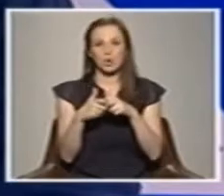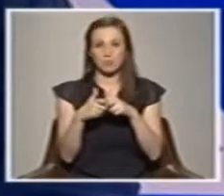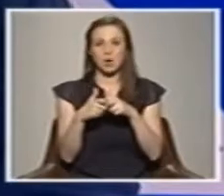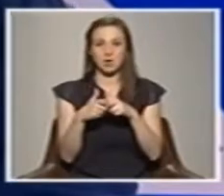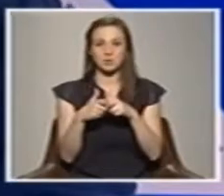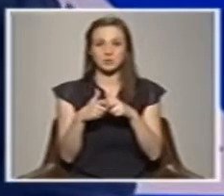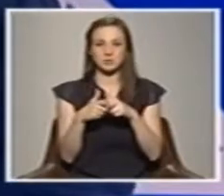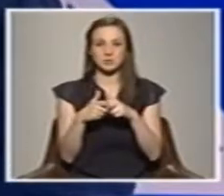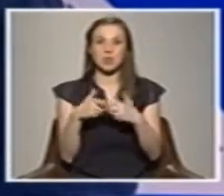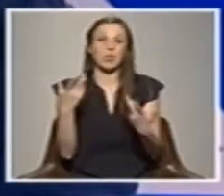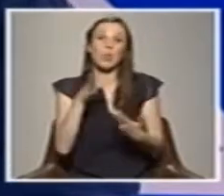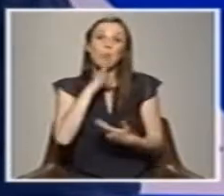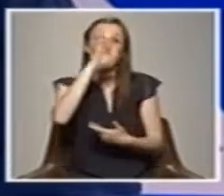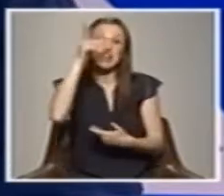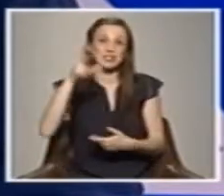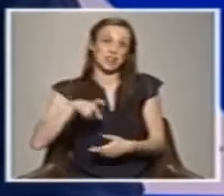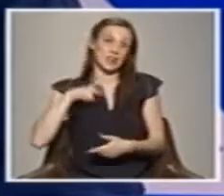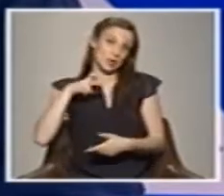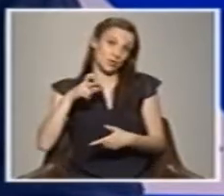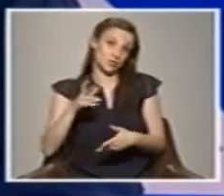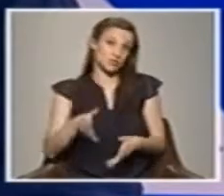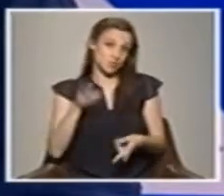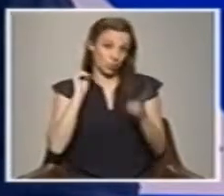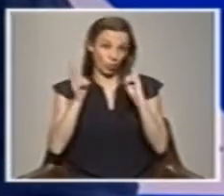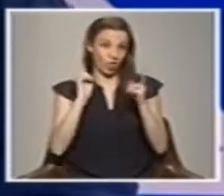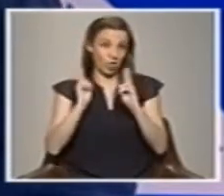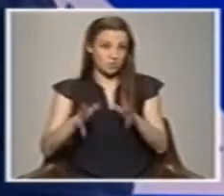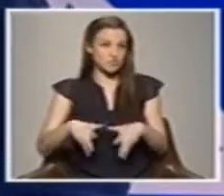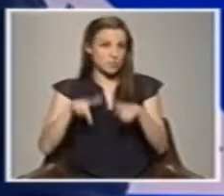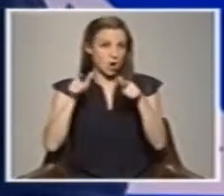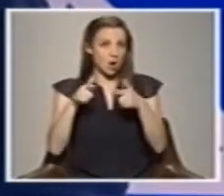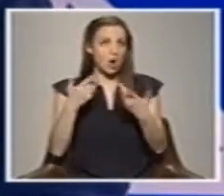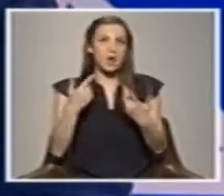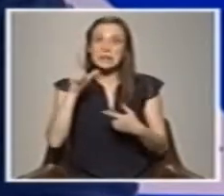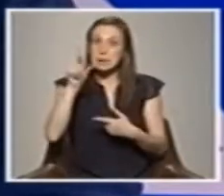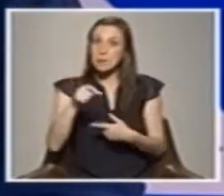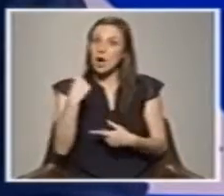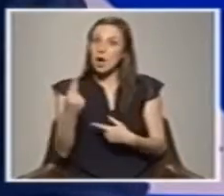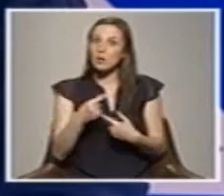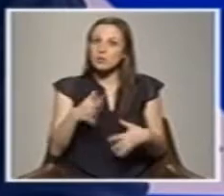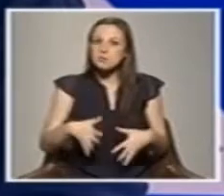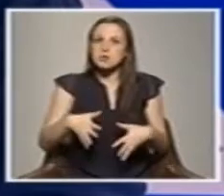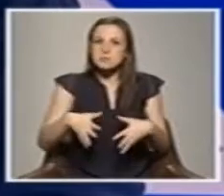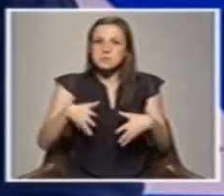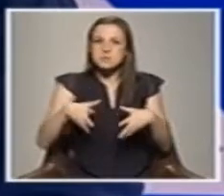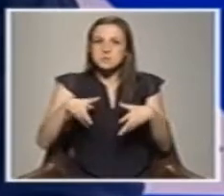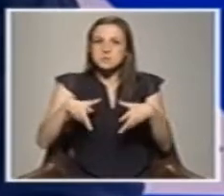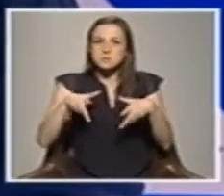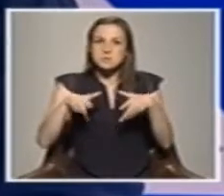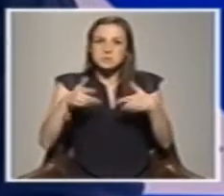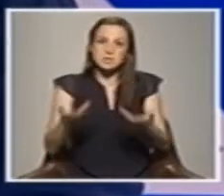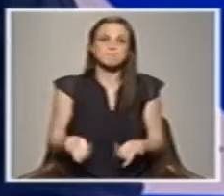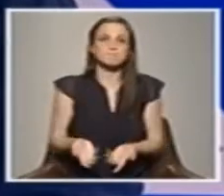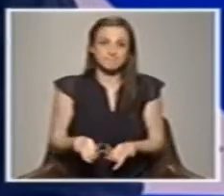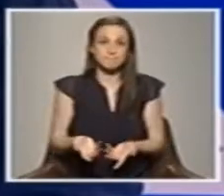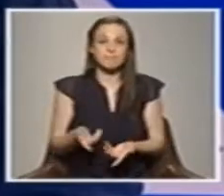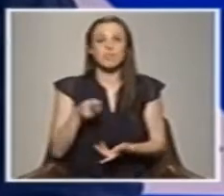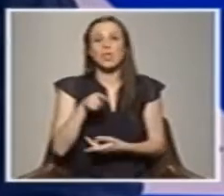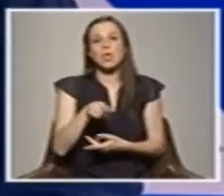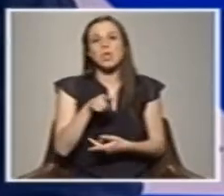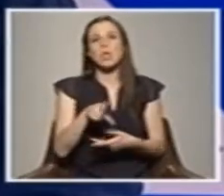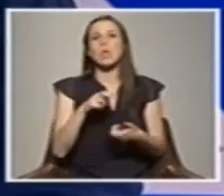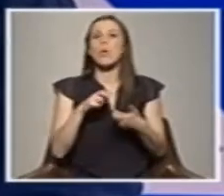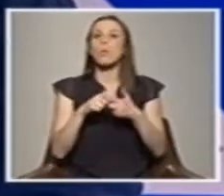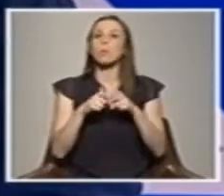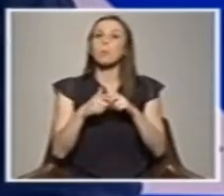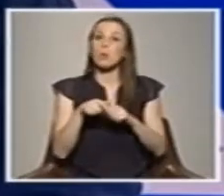países ditos ricos e países industrializados, mas também países ditos em desenvolvimento. E dois desses problemas são,